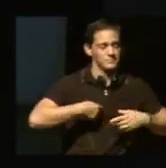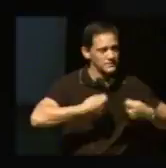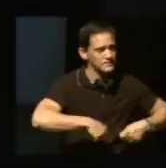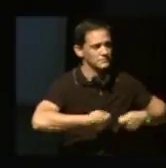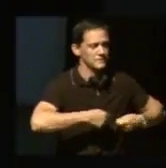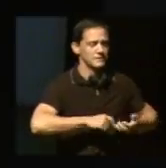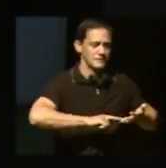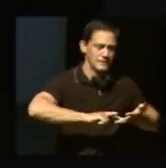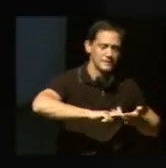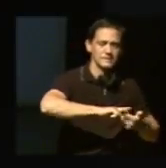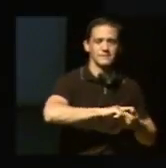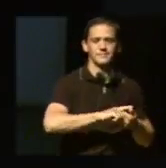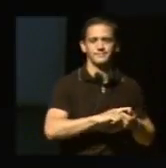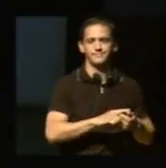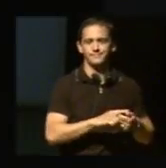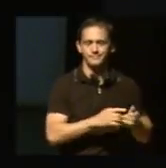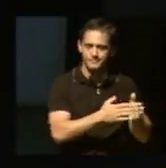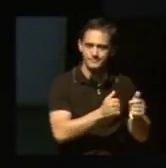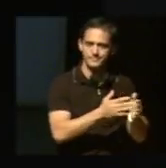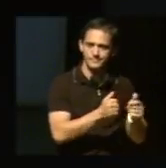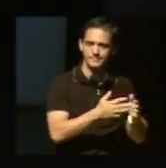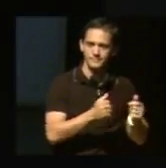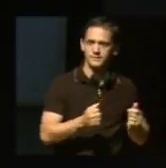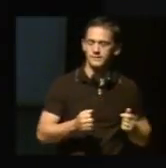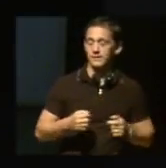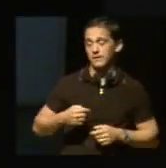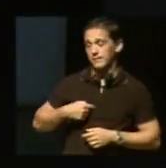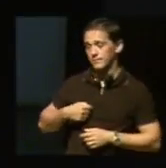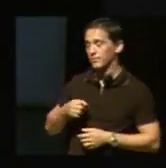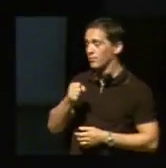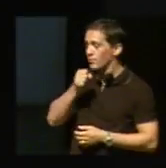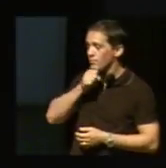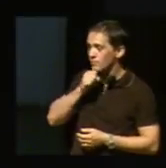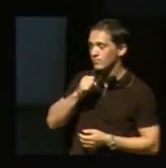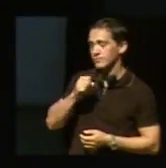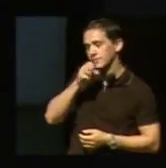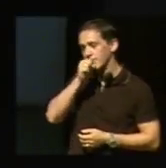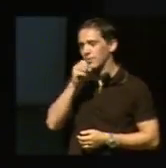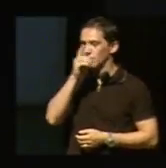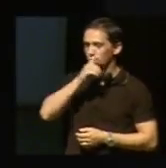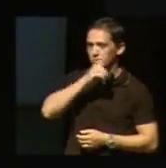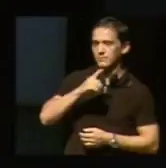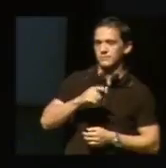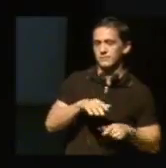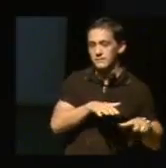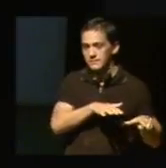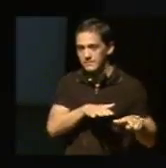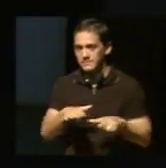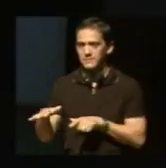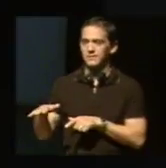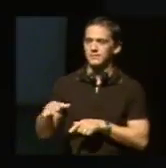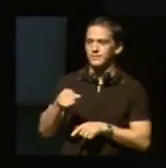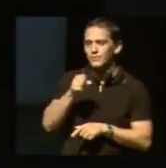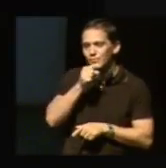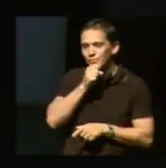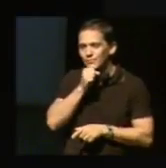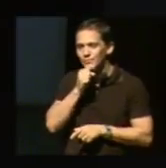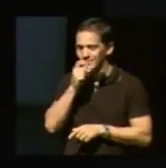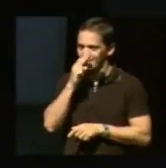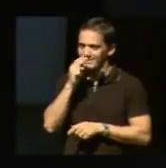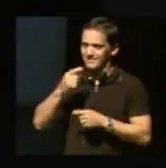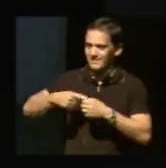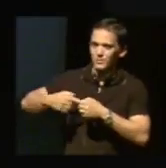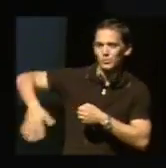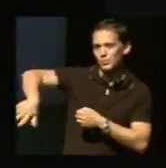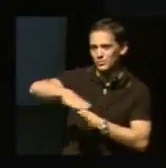mãe, eu preciso daquilo, etc. E tal. Eu sou avô só sábado e domingo. Ich bin ein Großvater nur an Samstag und Sonntag. Então, sábado e